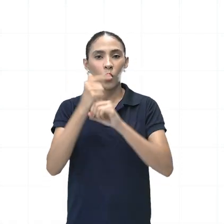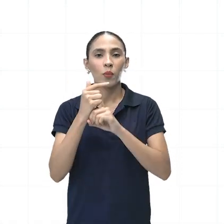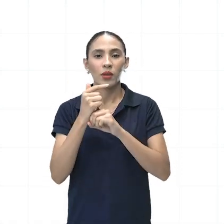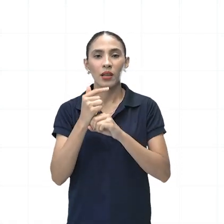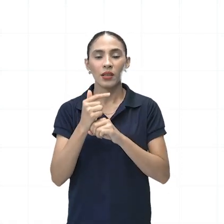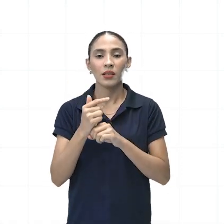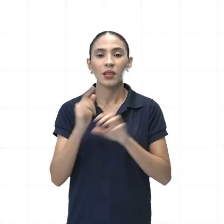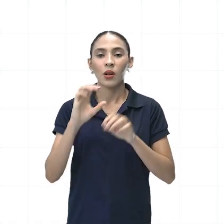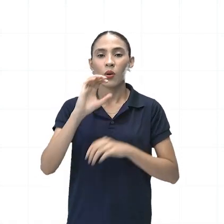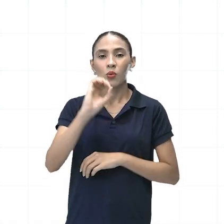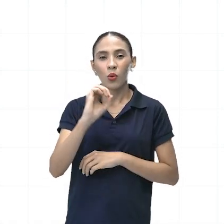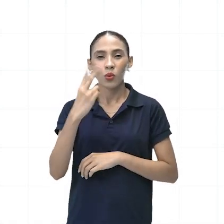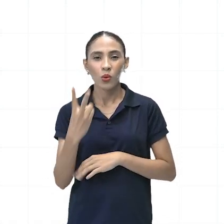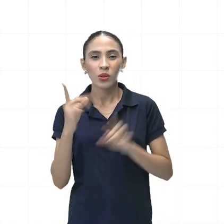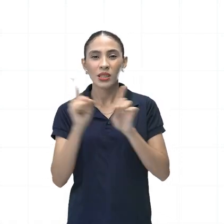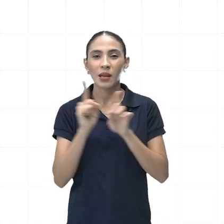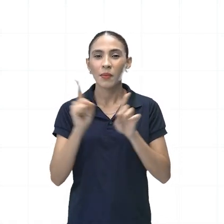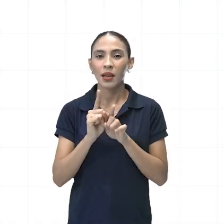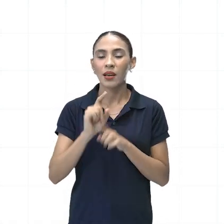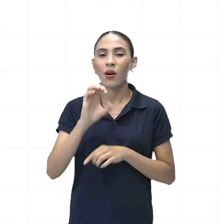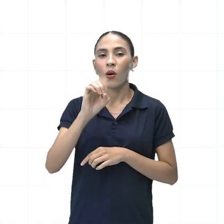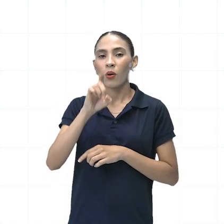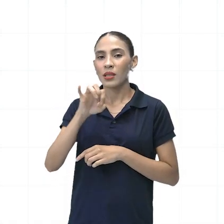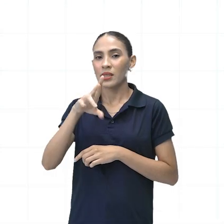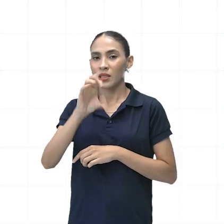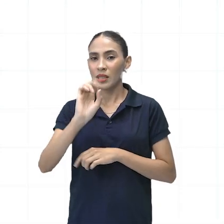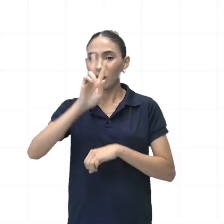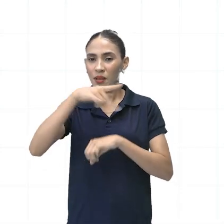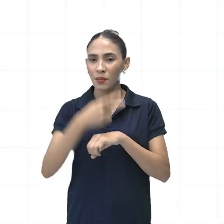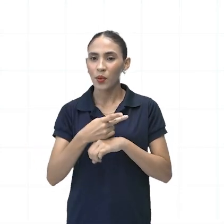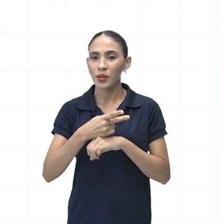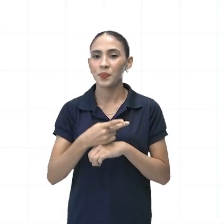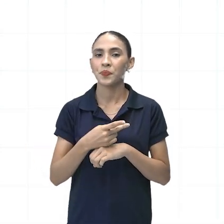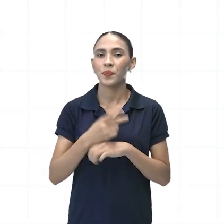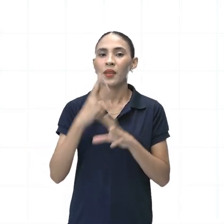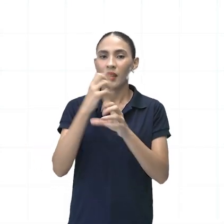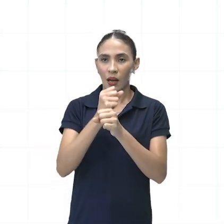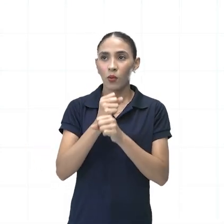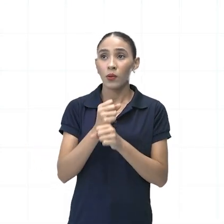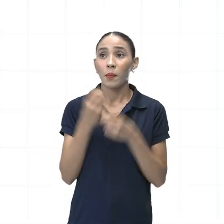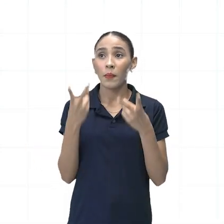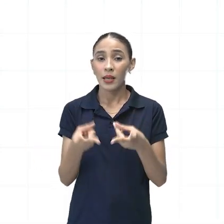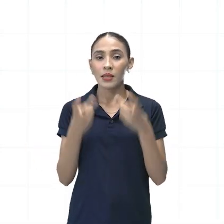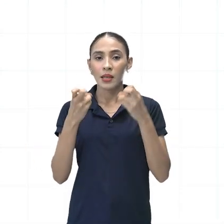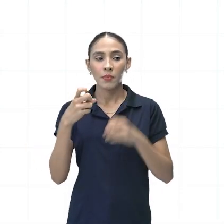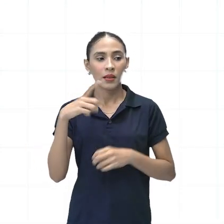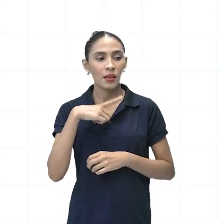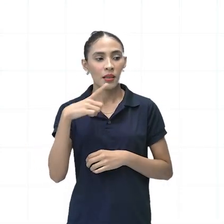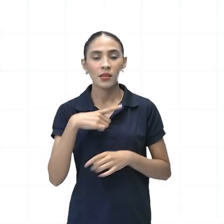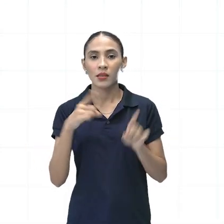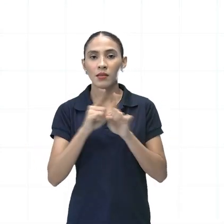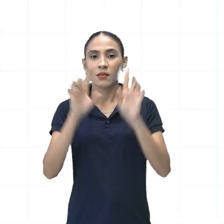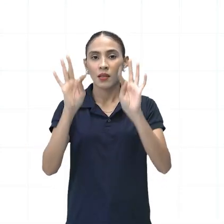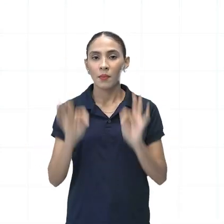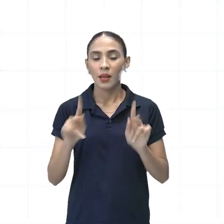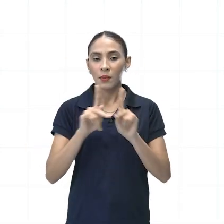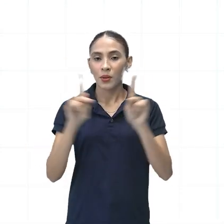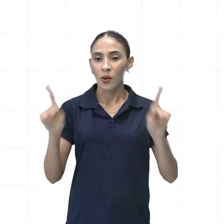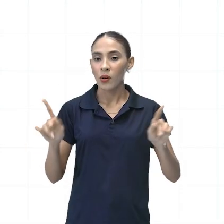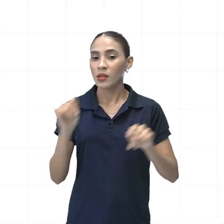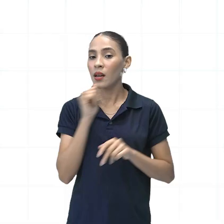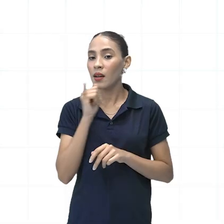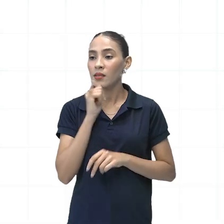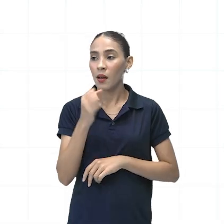do oxigênio. Depois disso, basta nós fazermos o cálculo. Então, vejam só, fomos na tabela periódica,